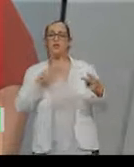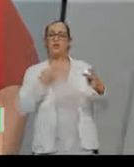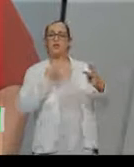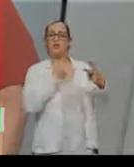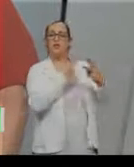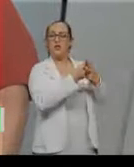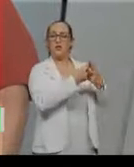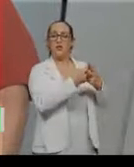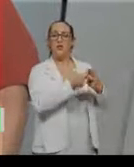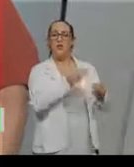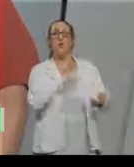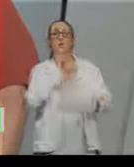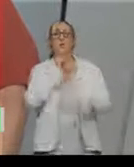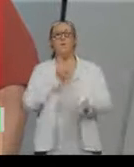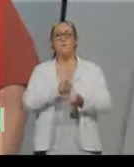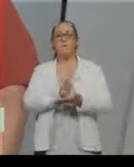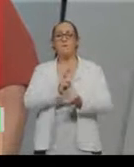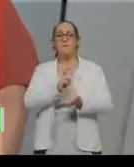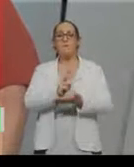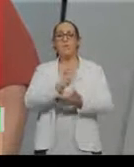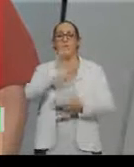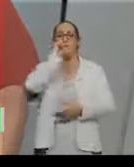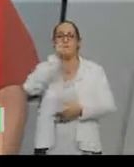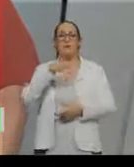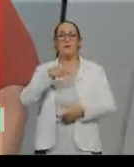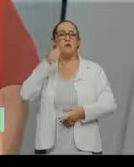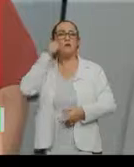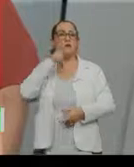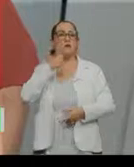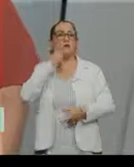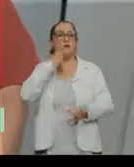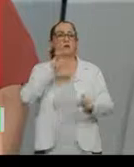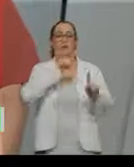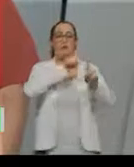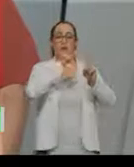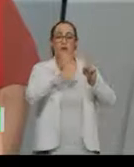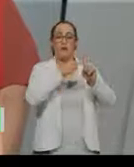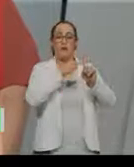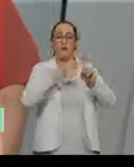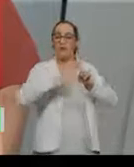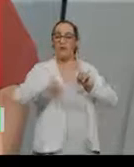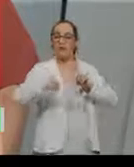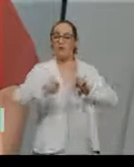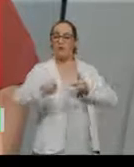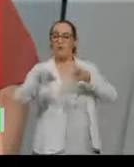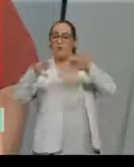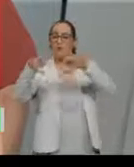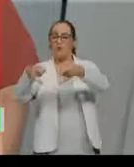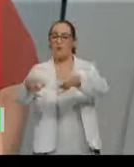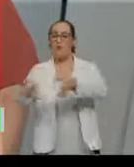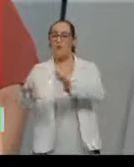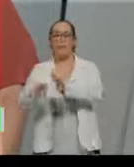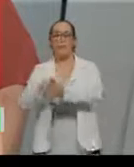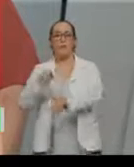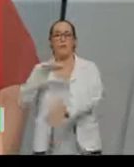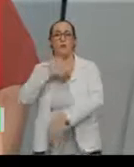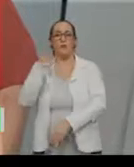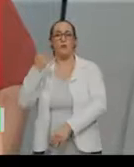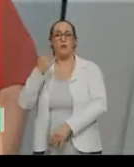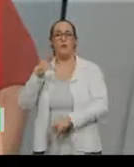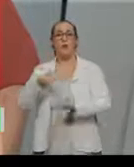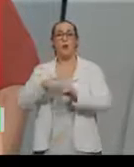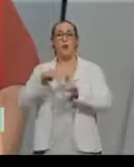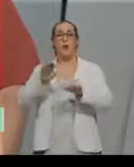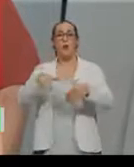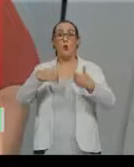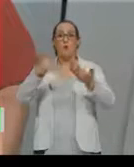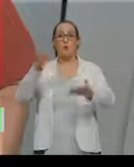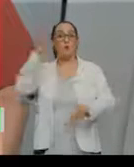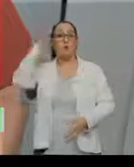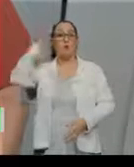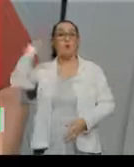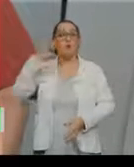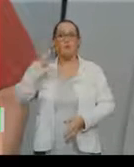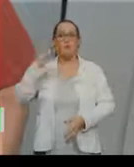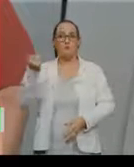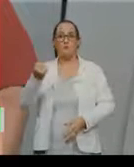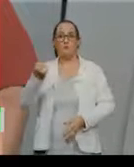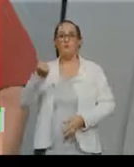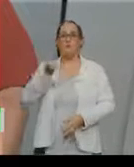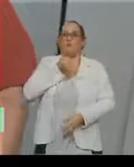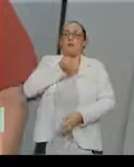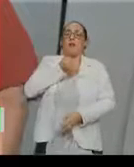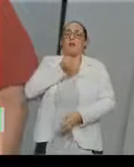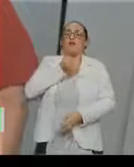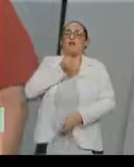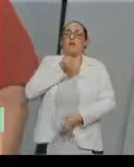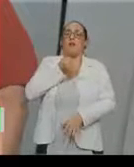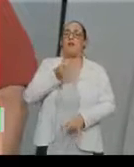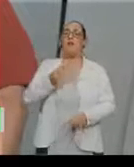de concentração nazista, mas a partir do momento que ele decide se matar na cadeira da presidência, as pessoas esquecem